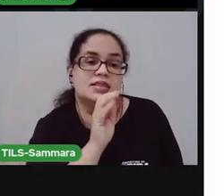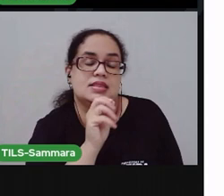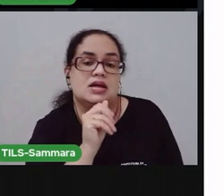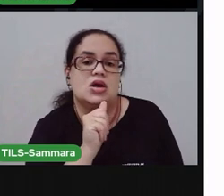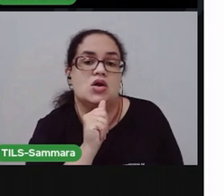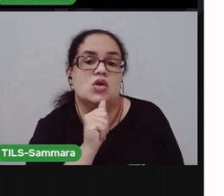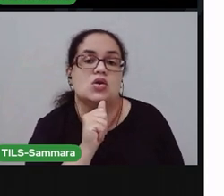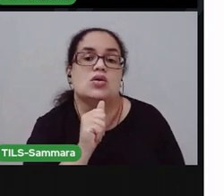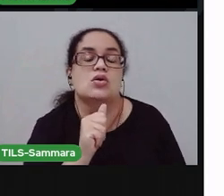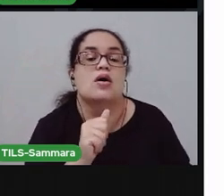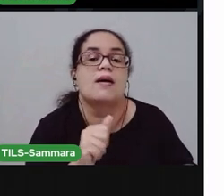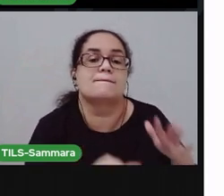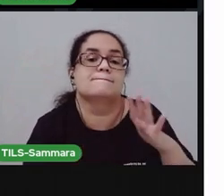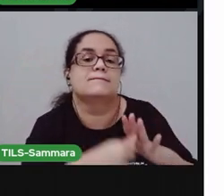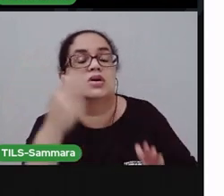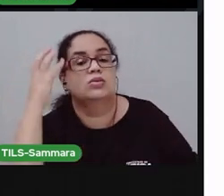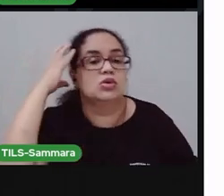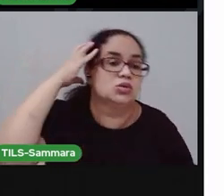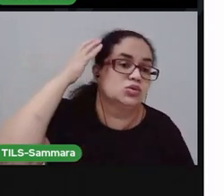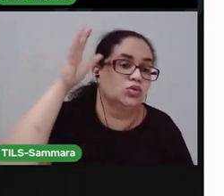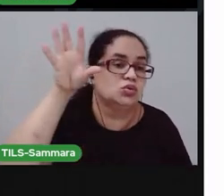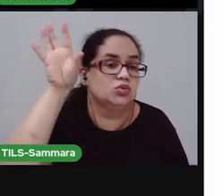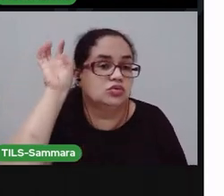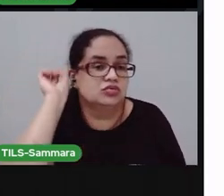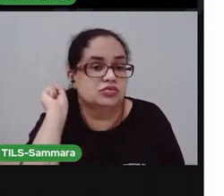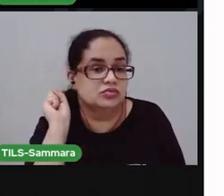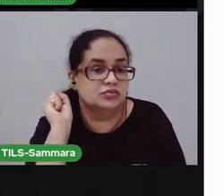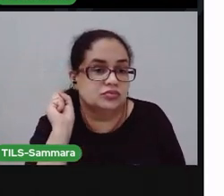Qual foi o primeiro som que você ouviu?